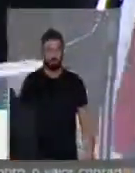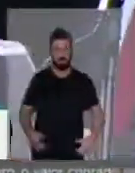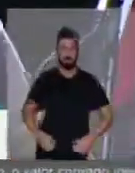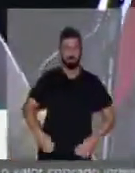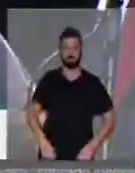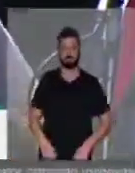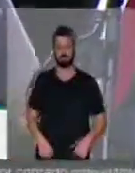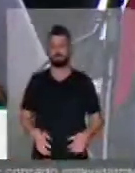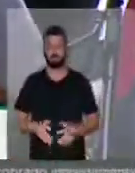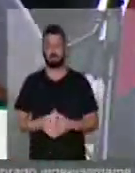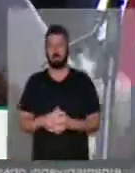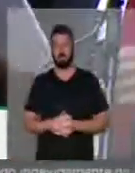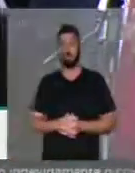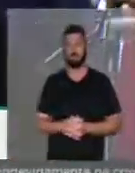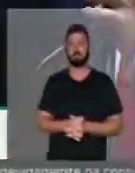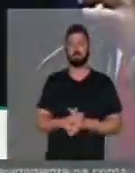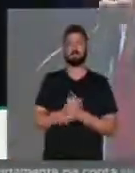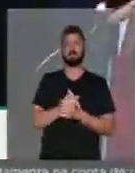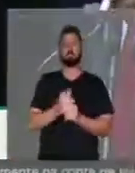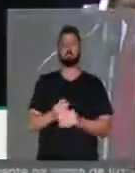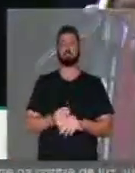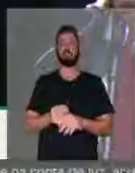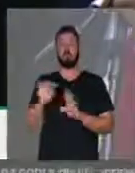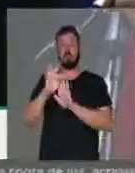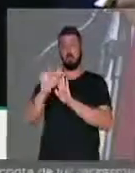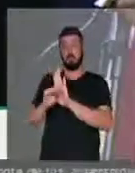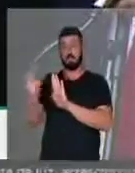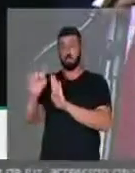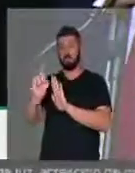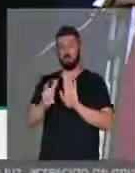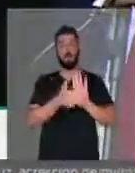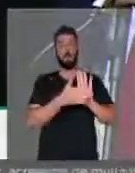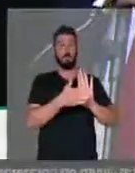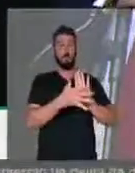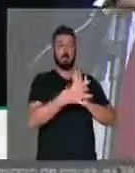serviço. Por isso, não ao texto, sim à proposta de destaque do PT.